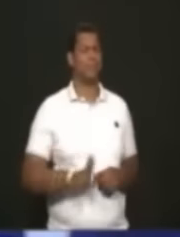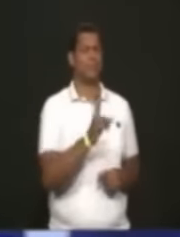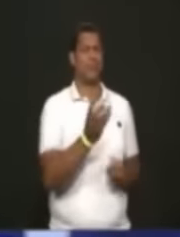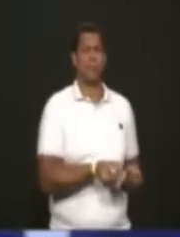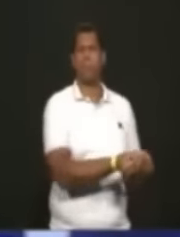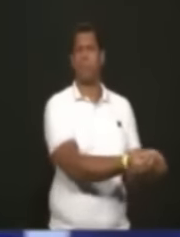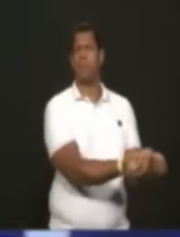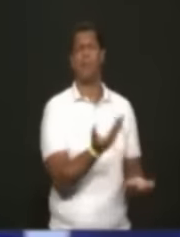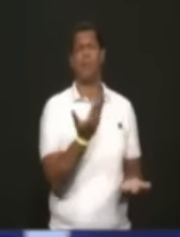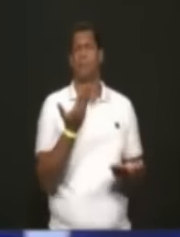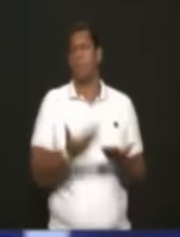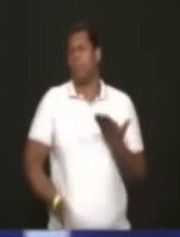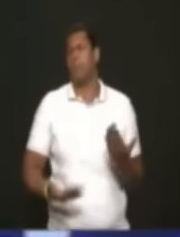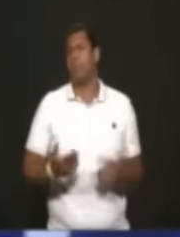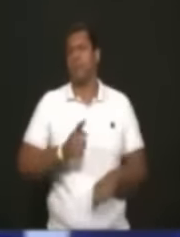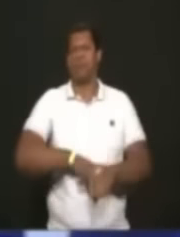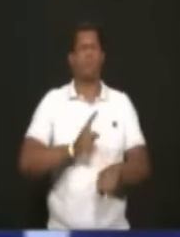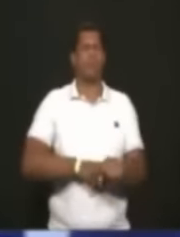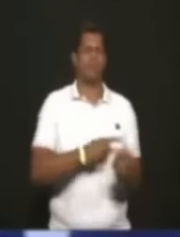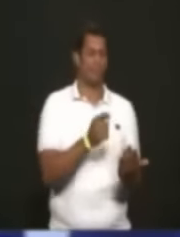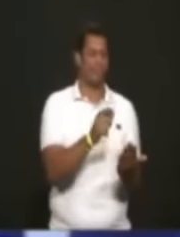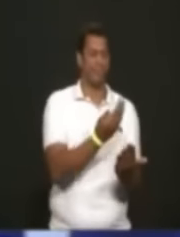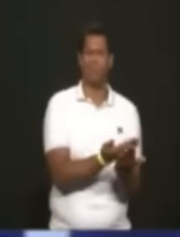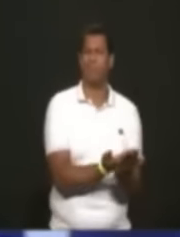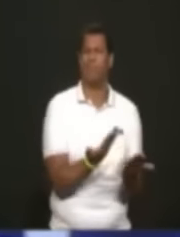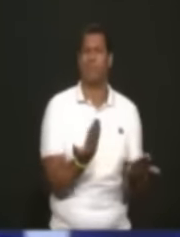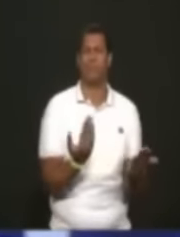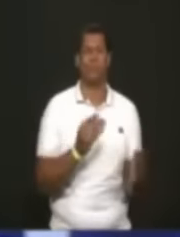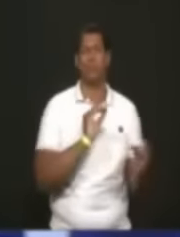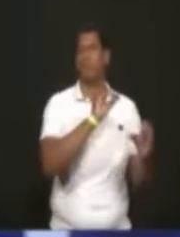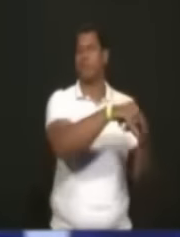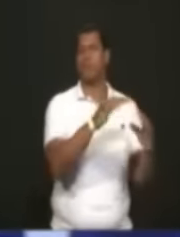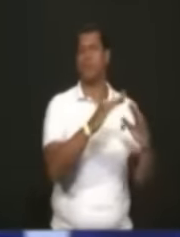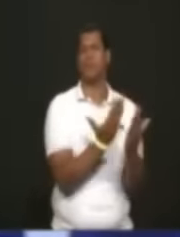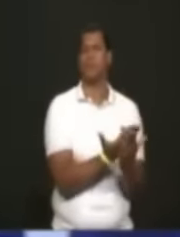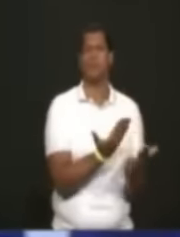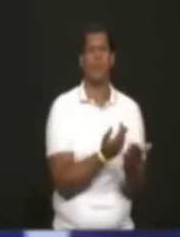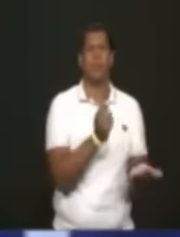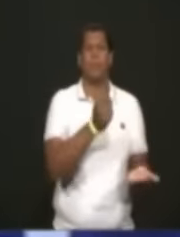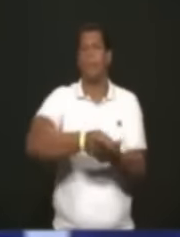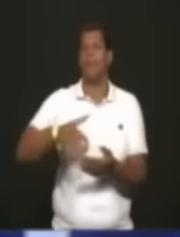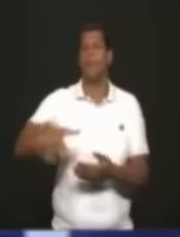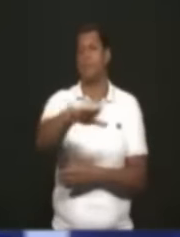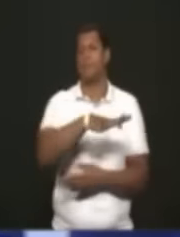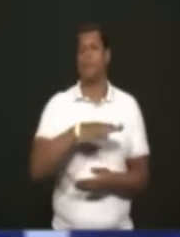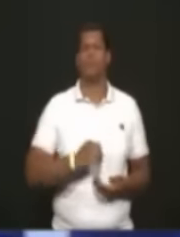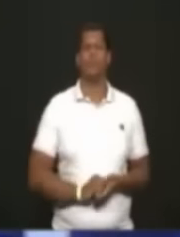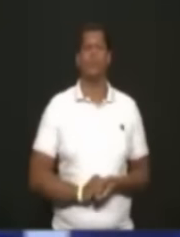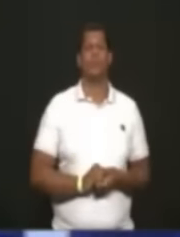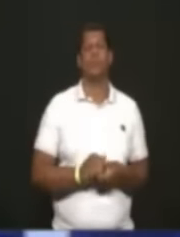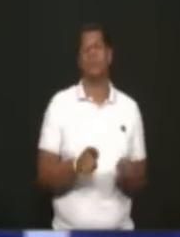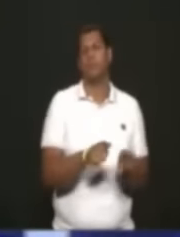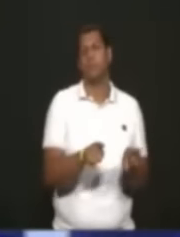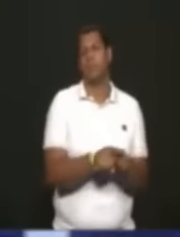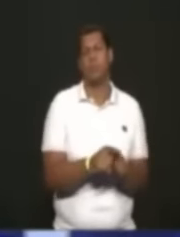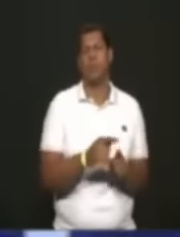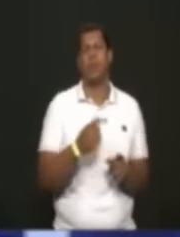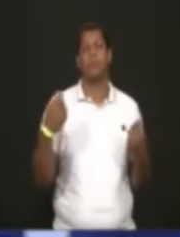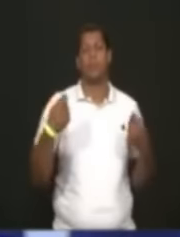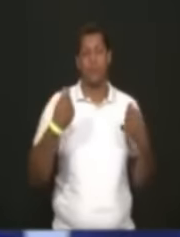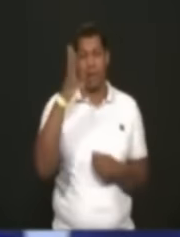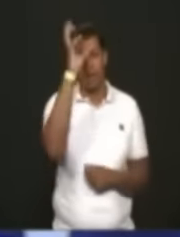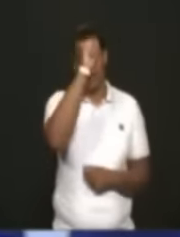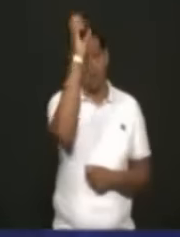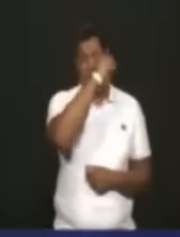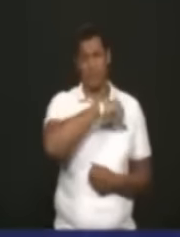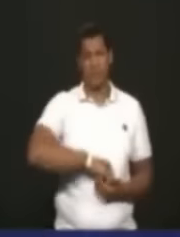ficar perdendo tempo e não estudando na hora que ela estiver na sala de aula, paga por todos nós e pelos nossos impostos, ela tem que estar ali para aprender.